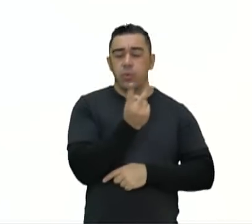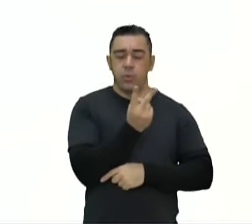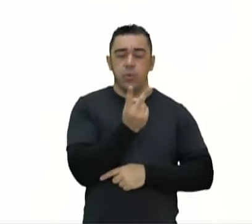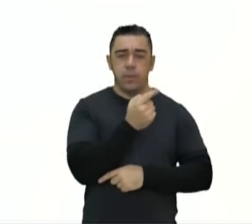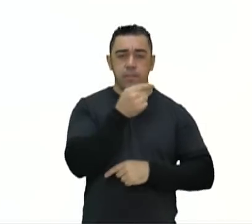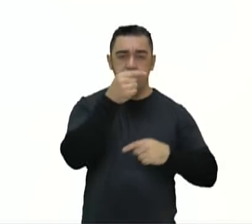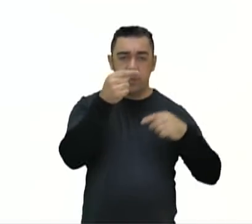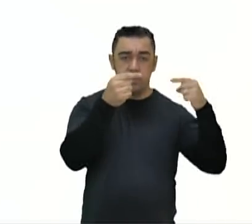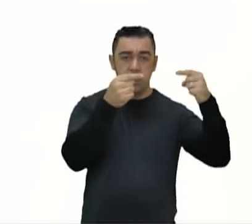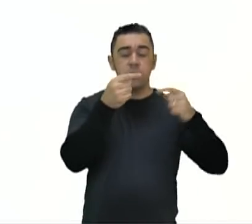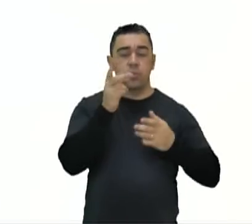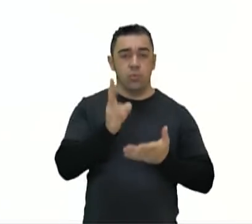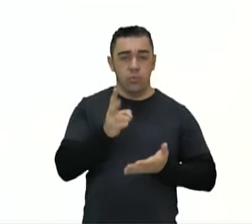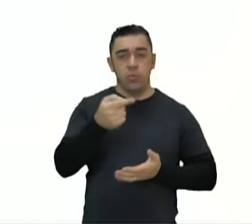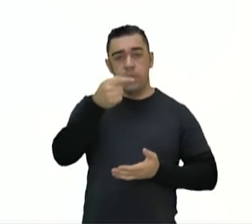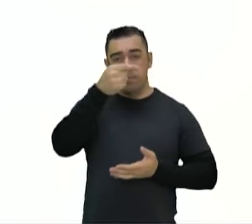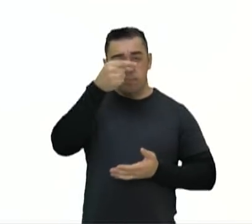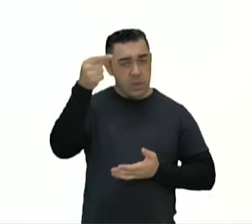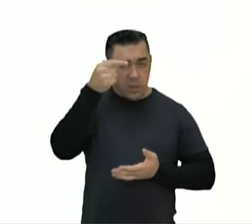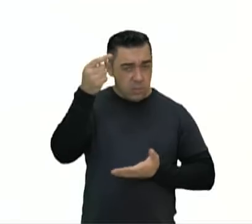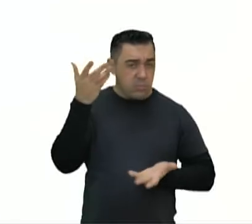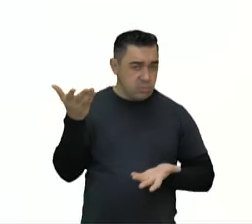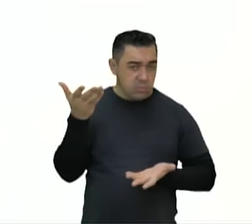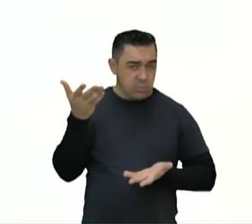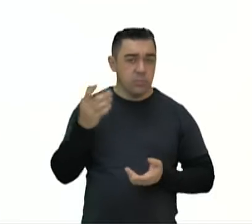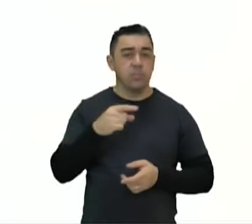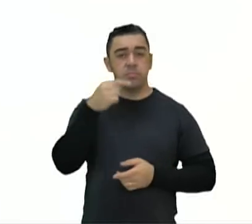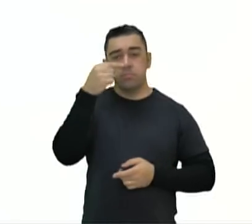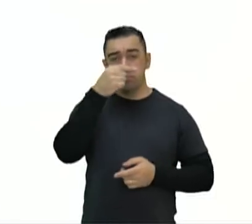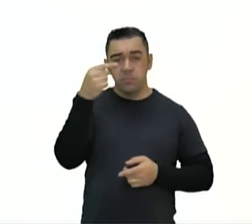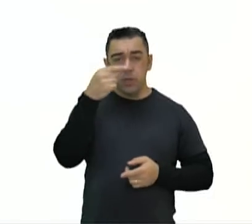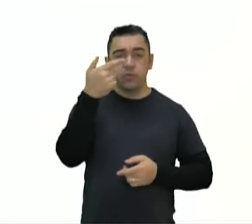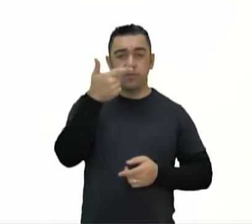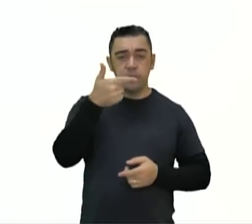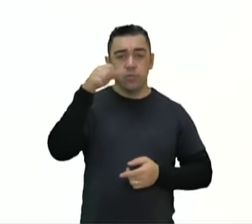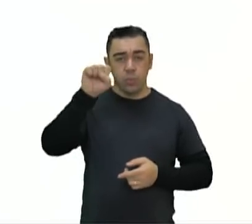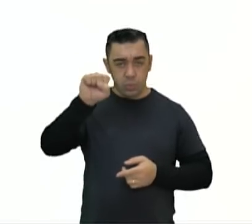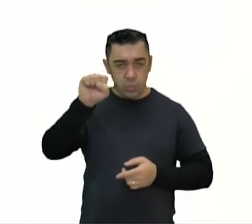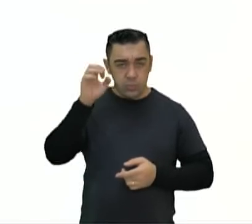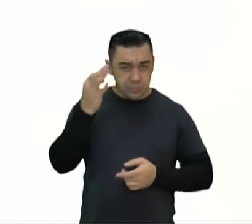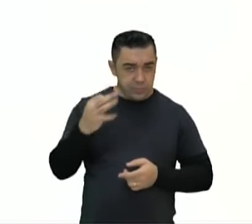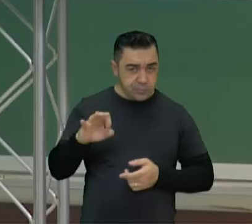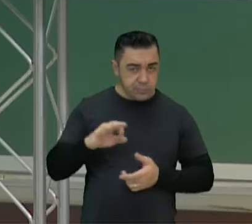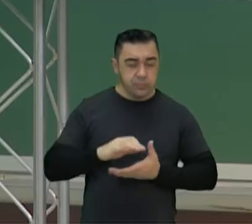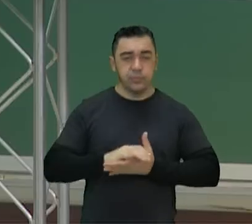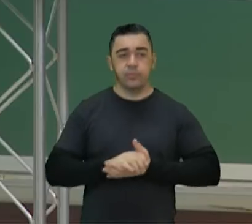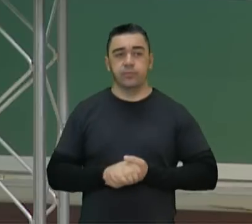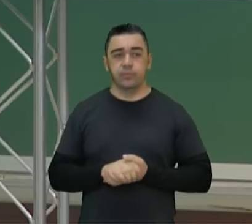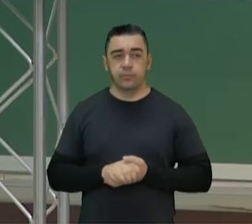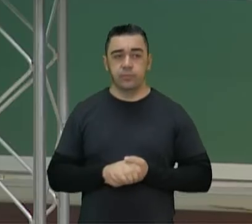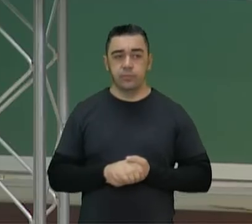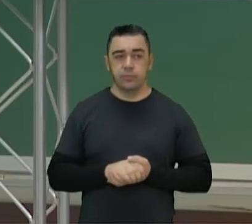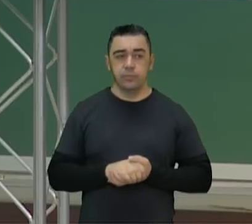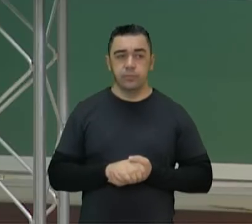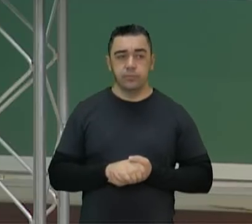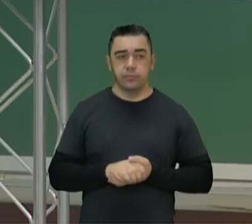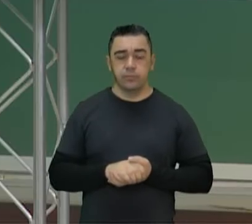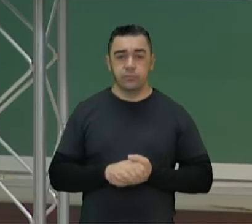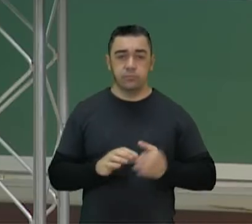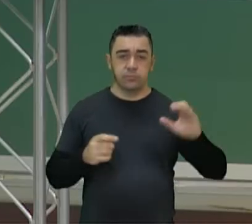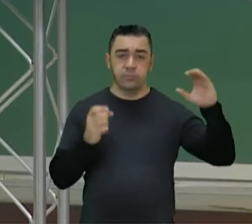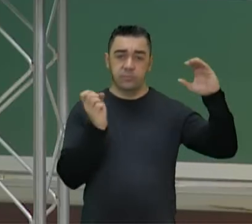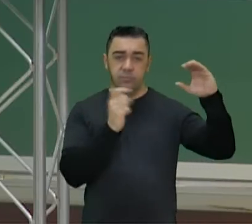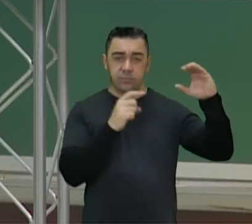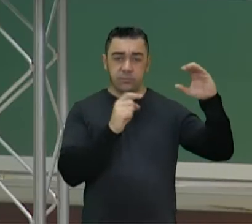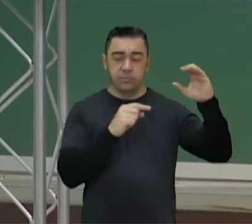negativos, soma-se os dois módulos, ficando menos 28. Dois negativos.